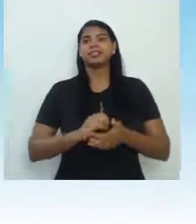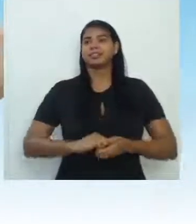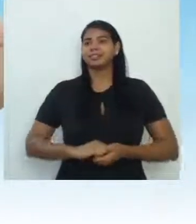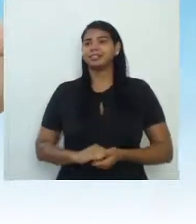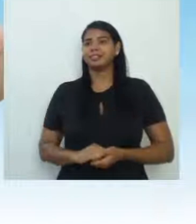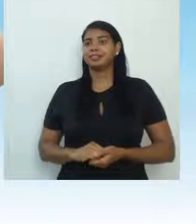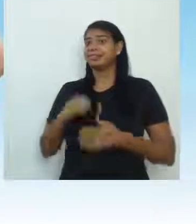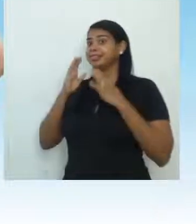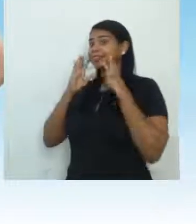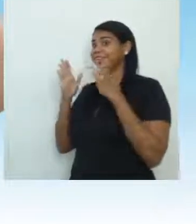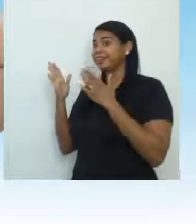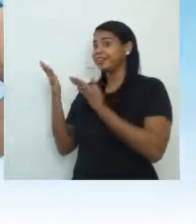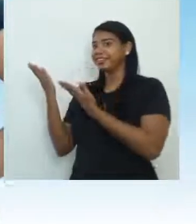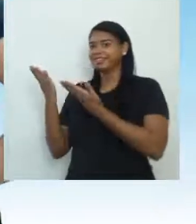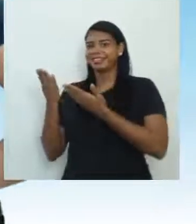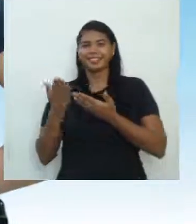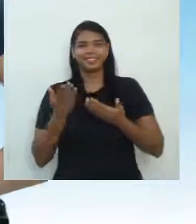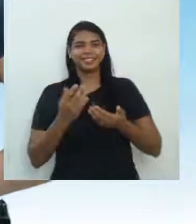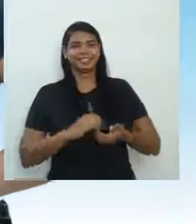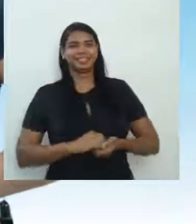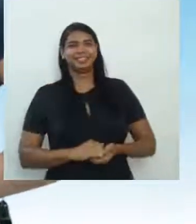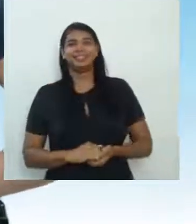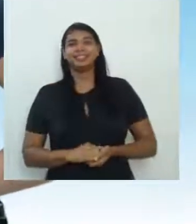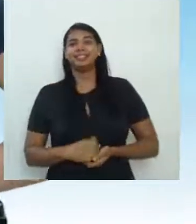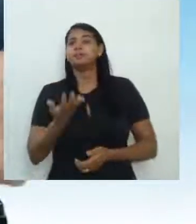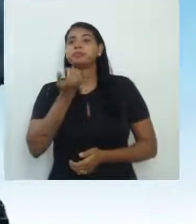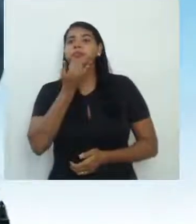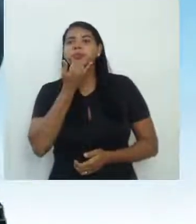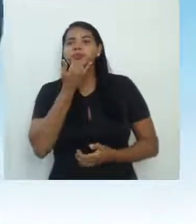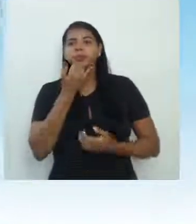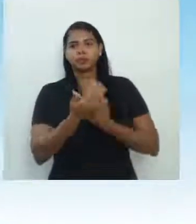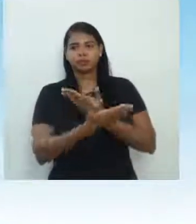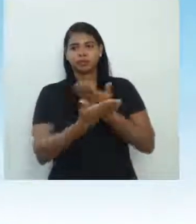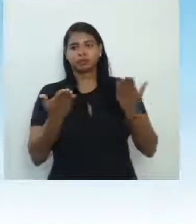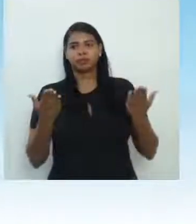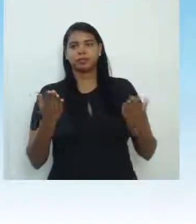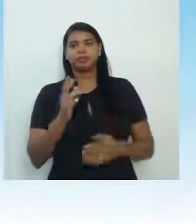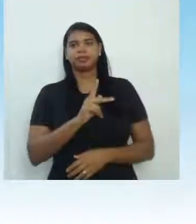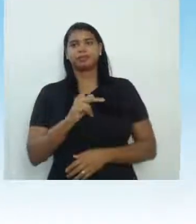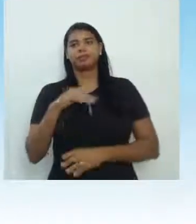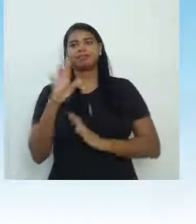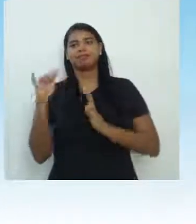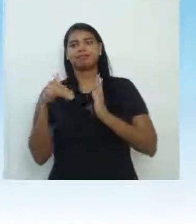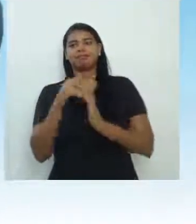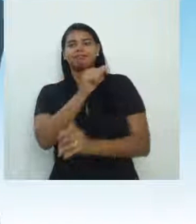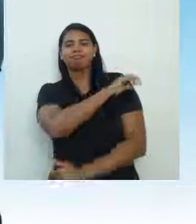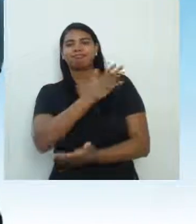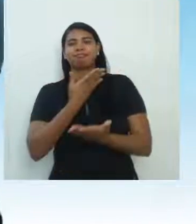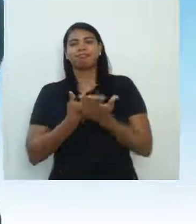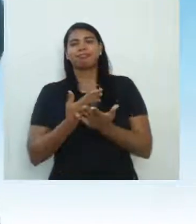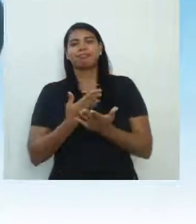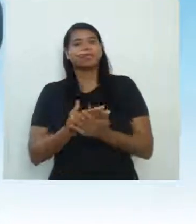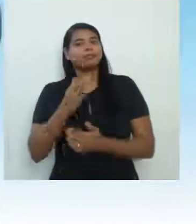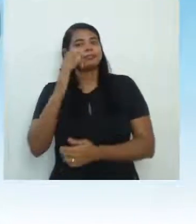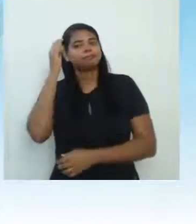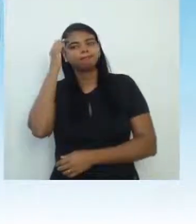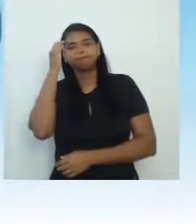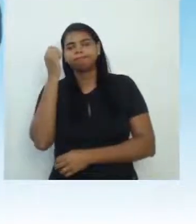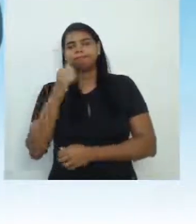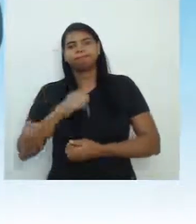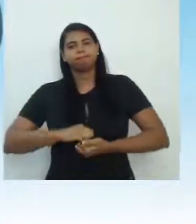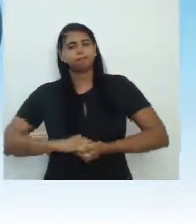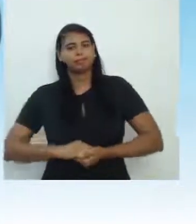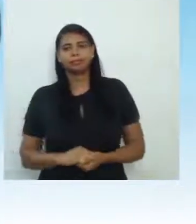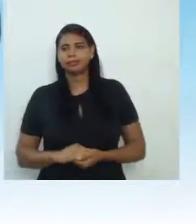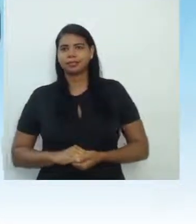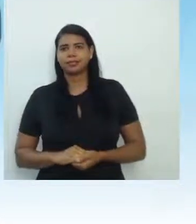Tainá. Epa, acabei de chegar. Peço desculpas a você, professora, e todos os nossos estudantes. Você não imagina, Tainá, eu